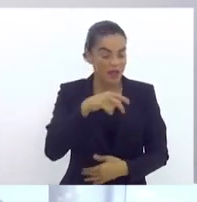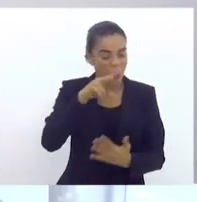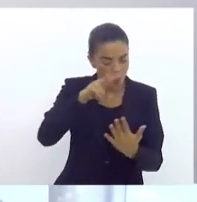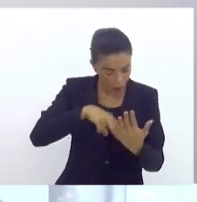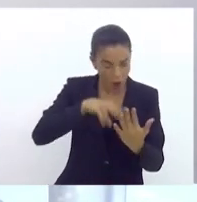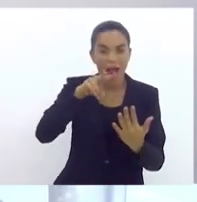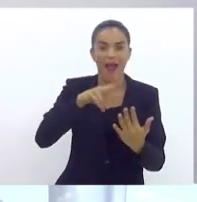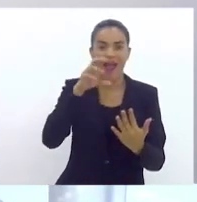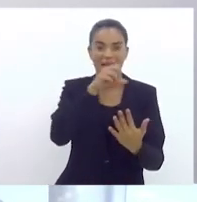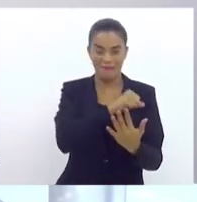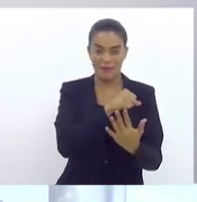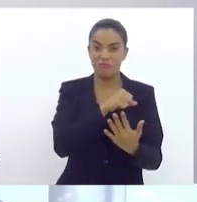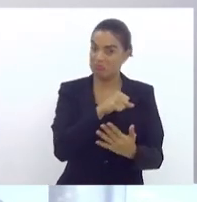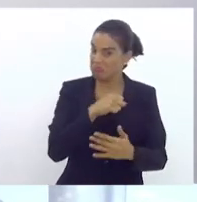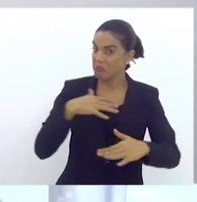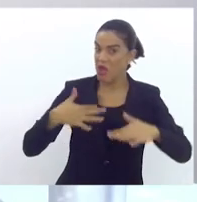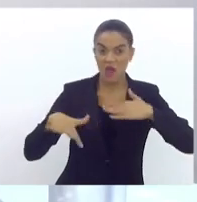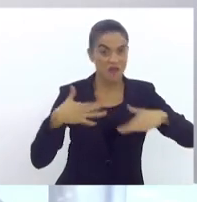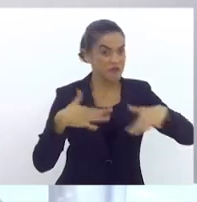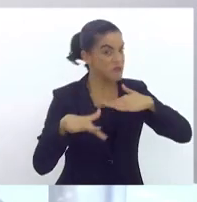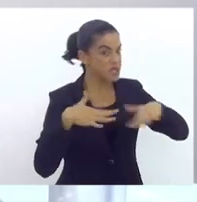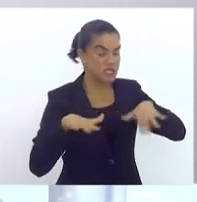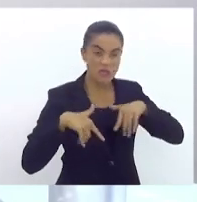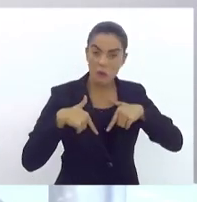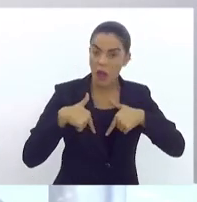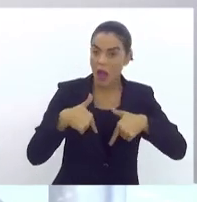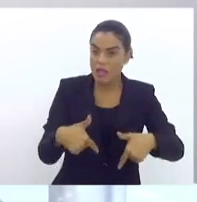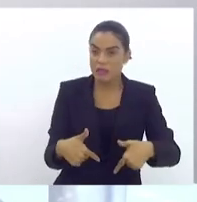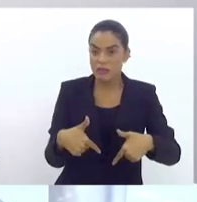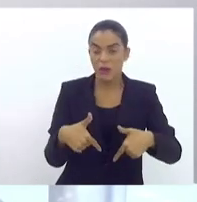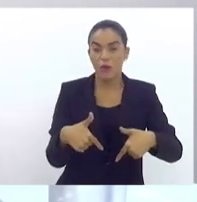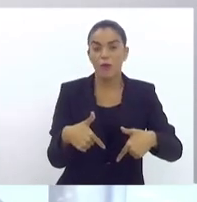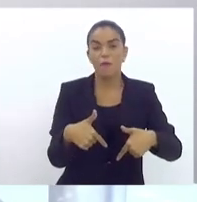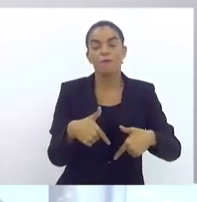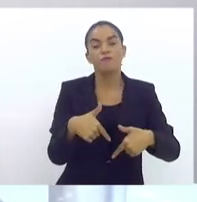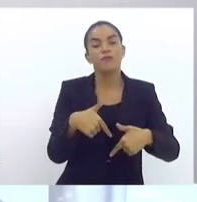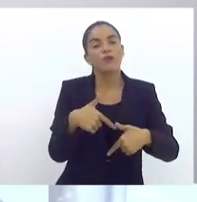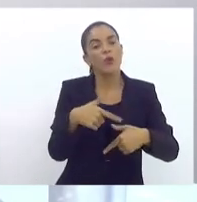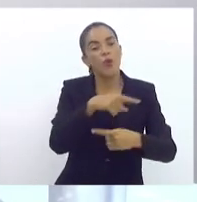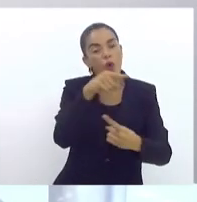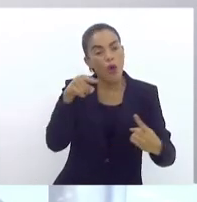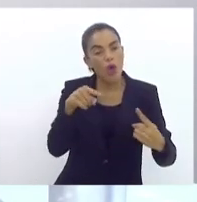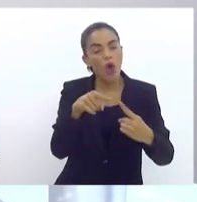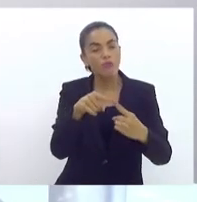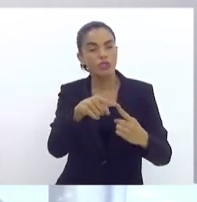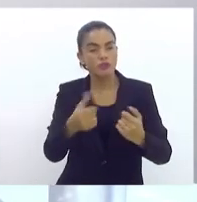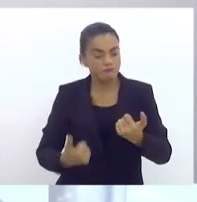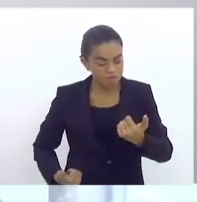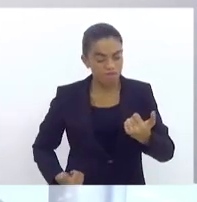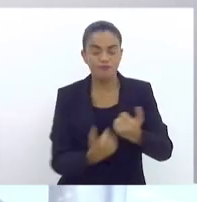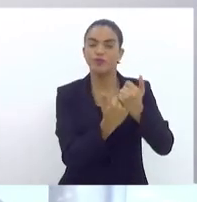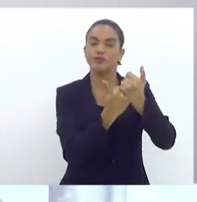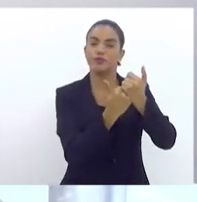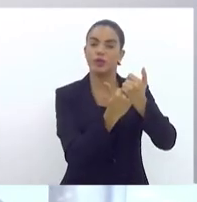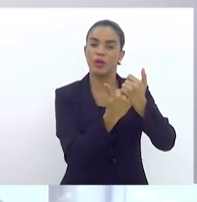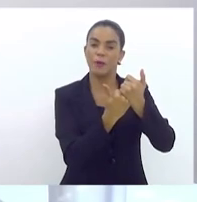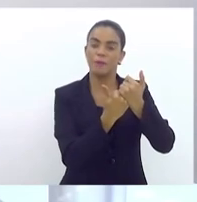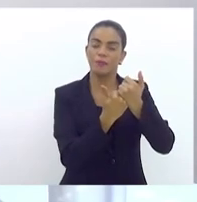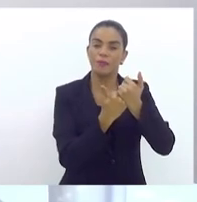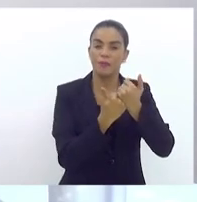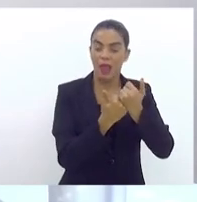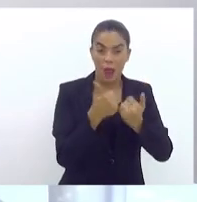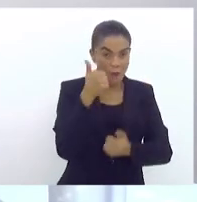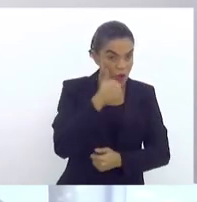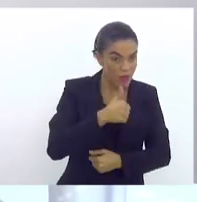todo tipo de movimentação e ação é que venda esse sentido de combate a todos os tipos de